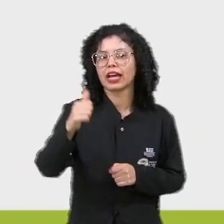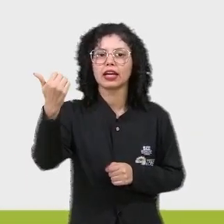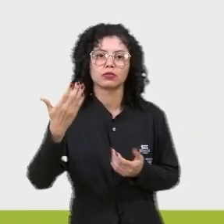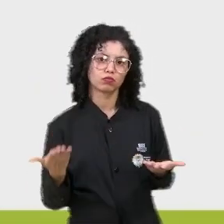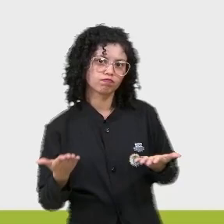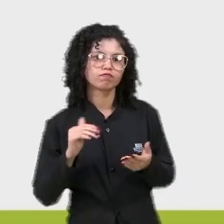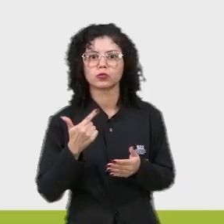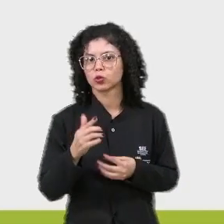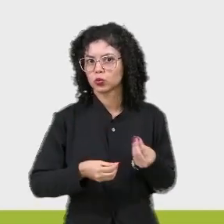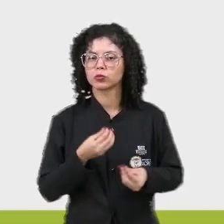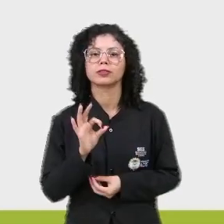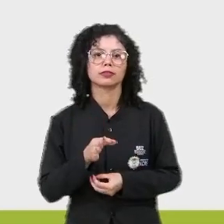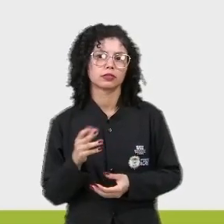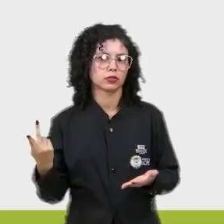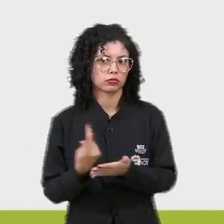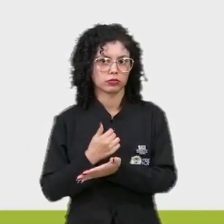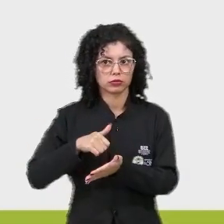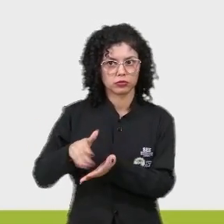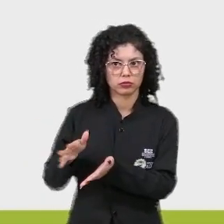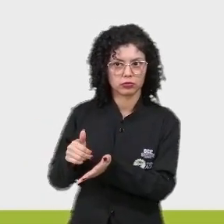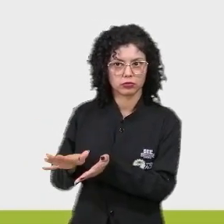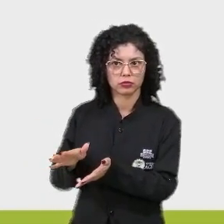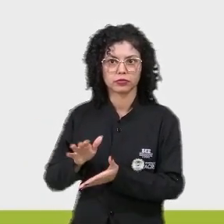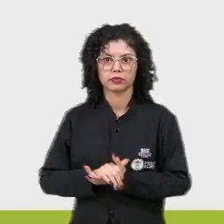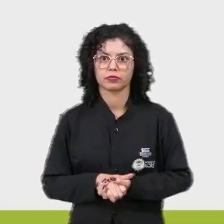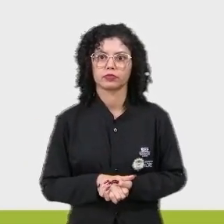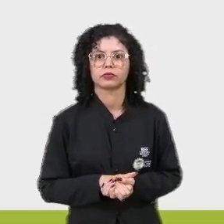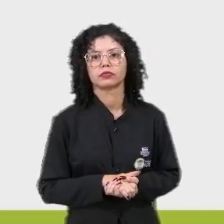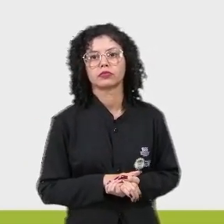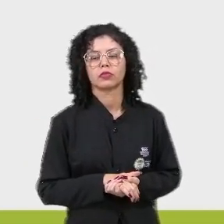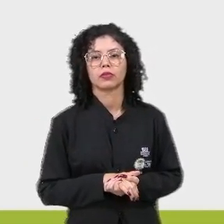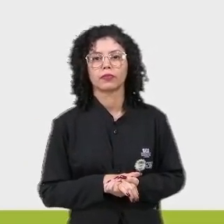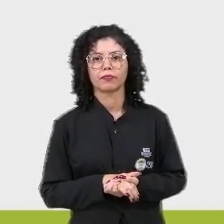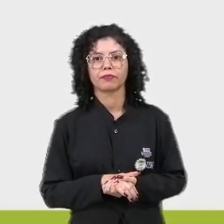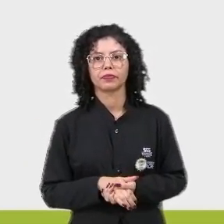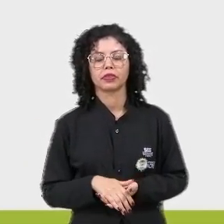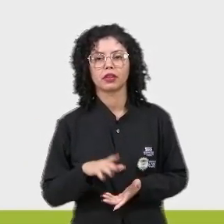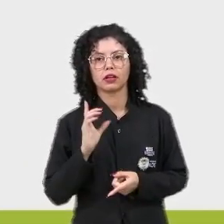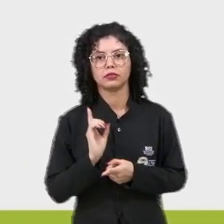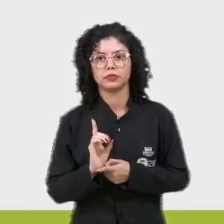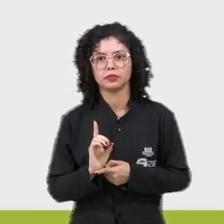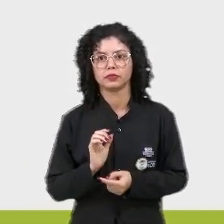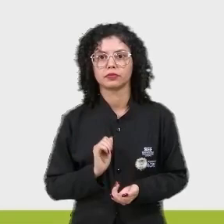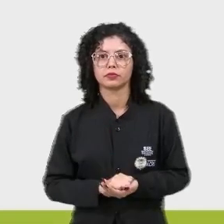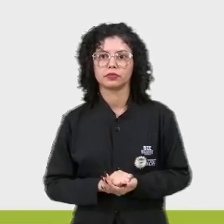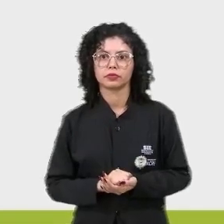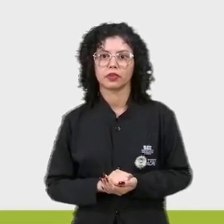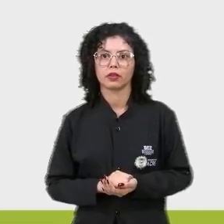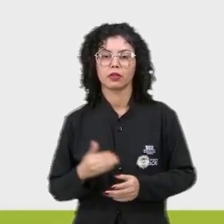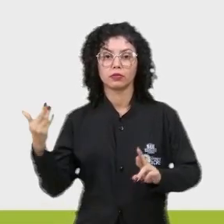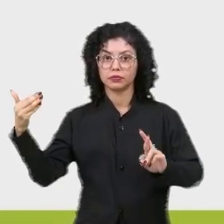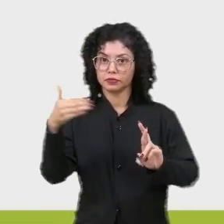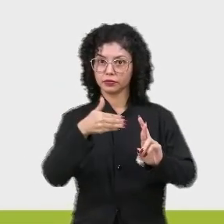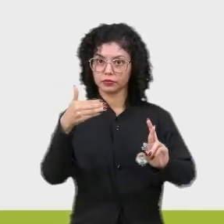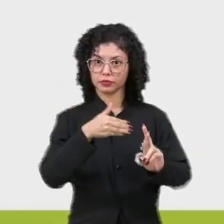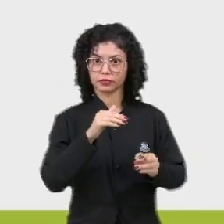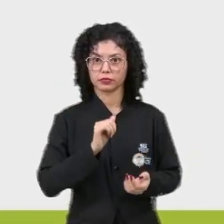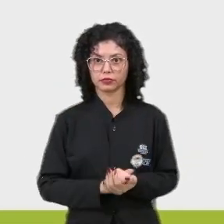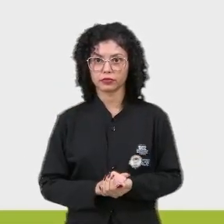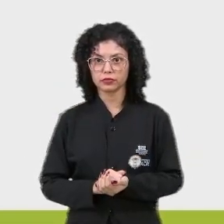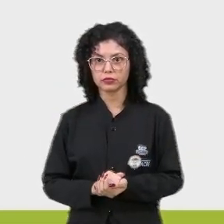pejorativa, negativa de algo. Então já poderia até destacar essa questão, essa alternativa aí. Letra D, uma referência